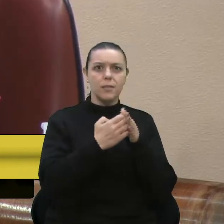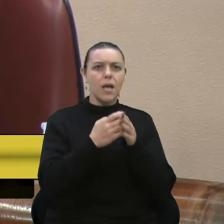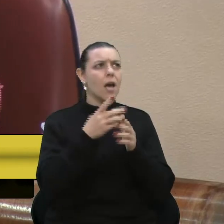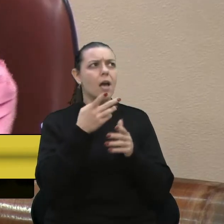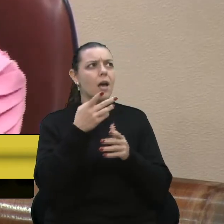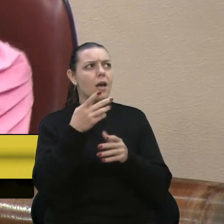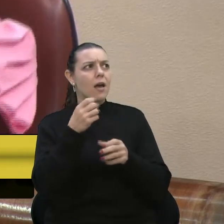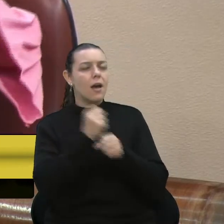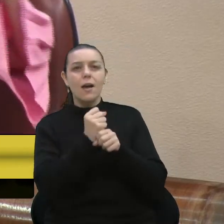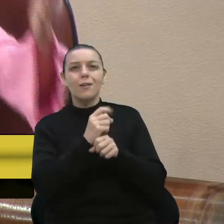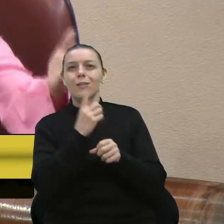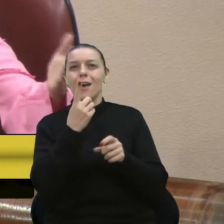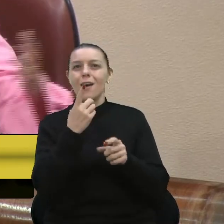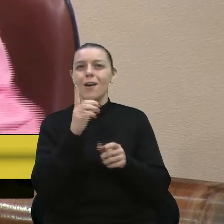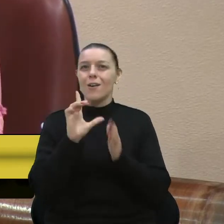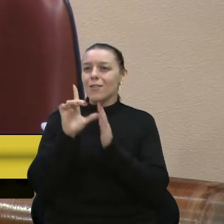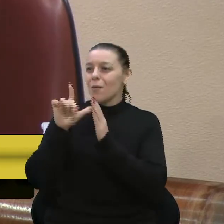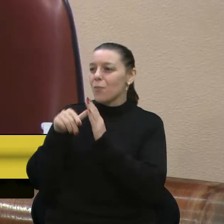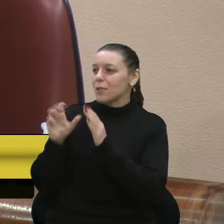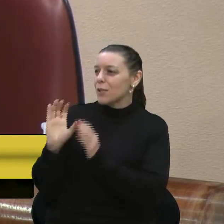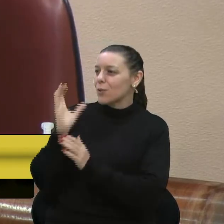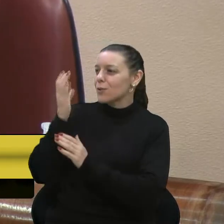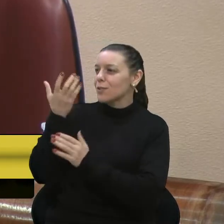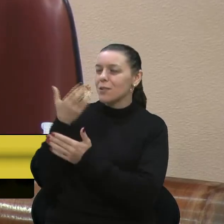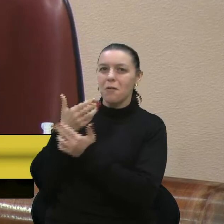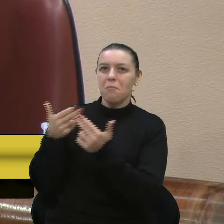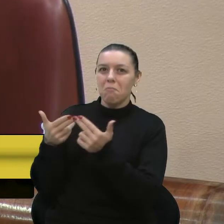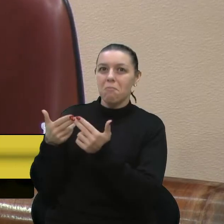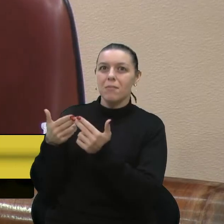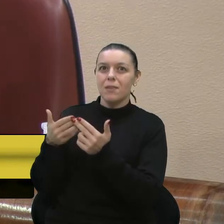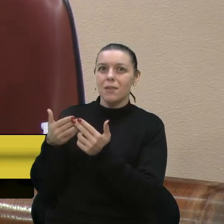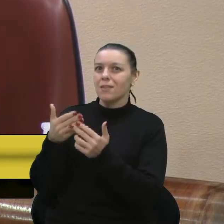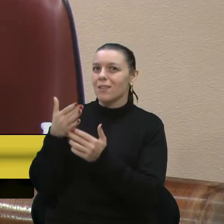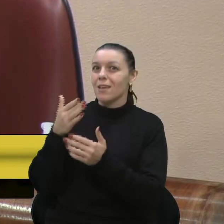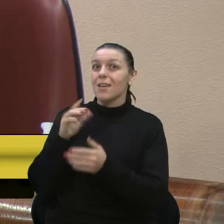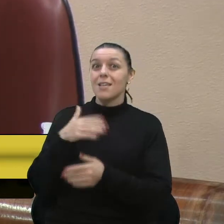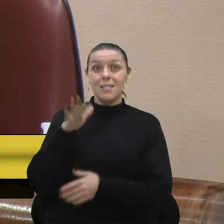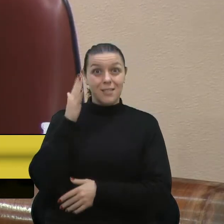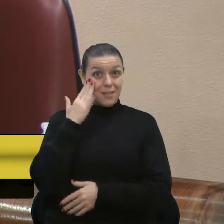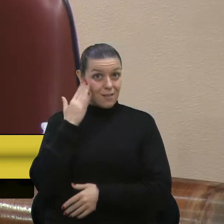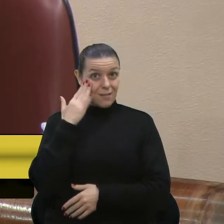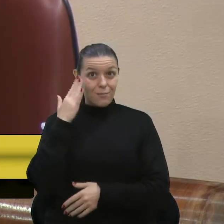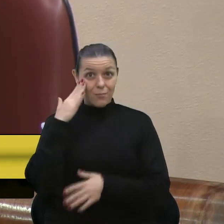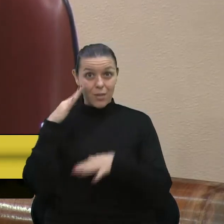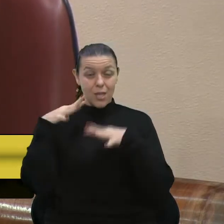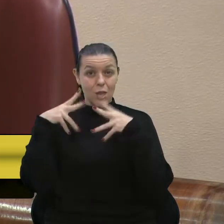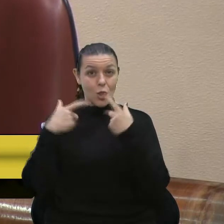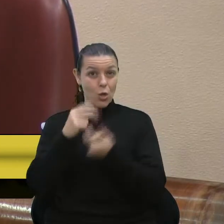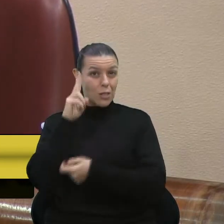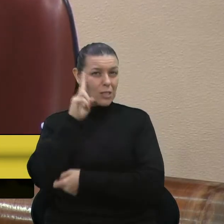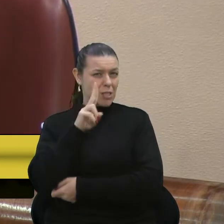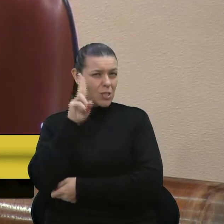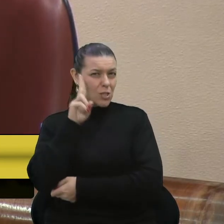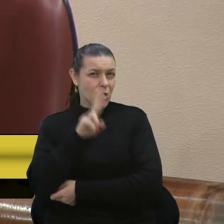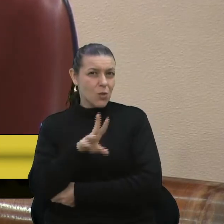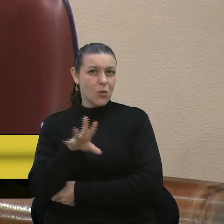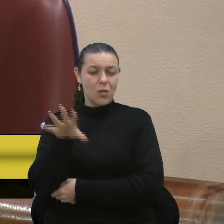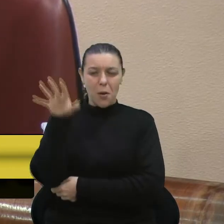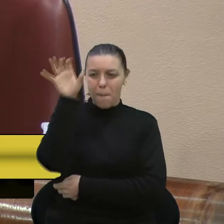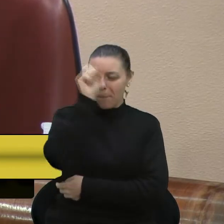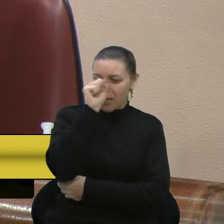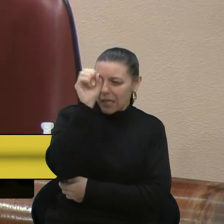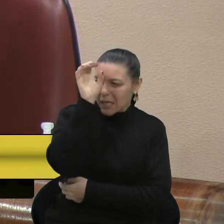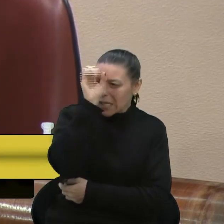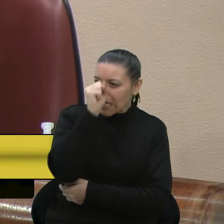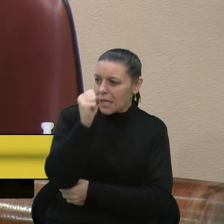ano, foi logo depois que aconteceu tal coisa. Era uma pessoa inacreditável, assim, de aprendizado, sentar, conversar com